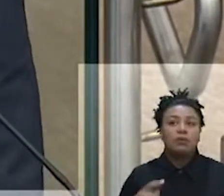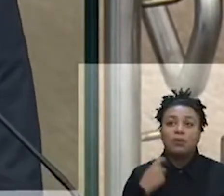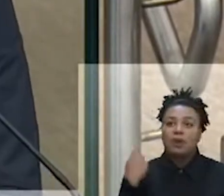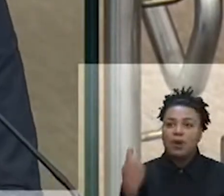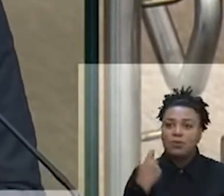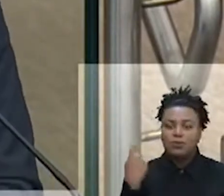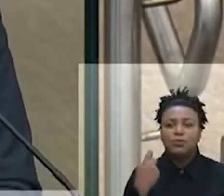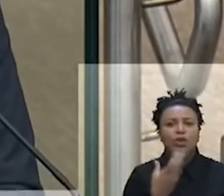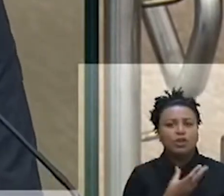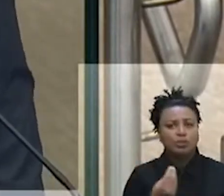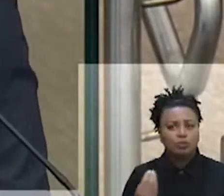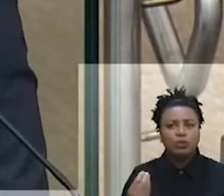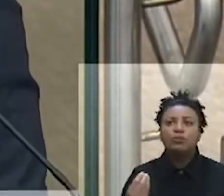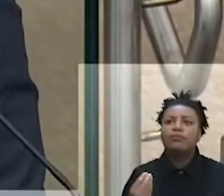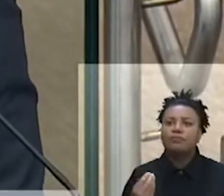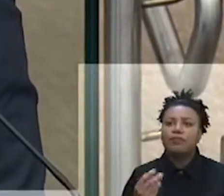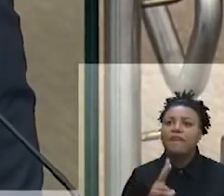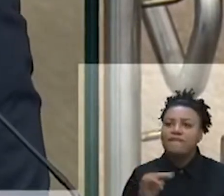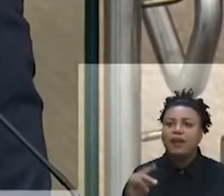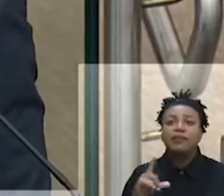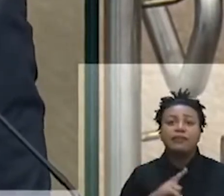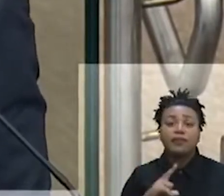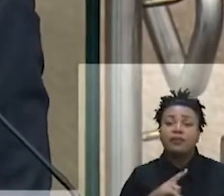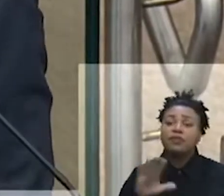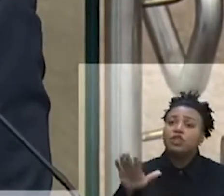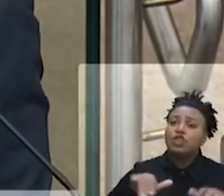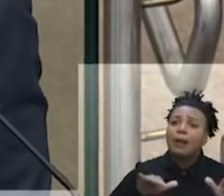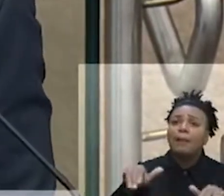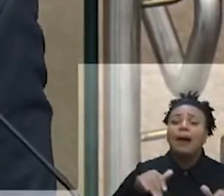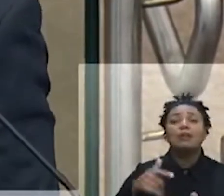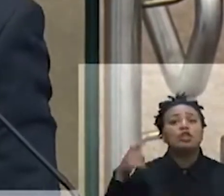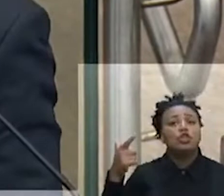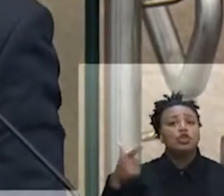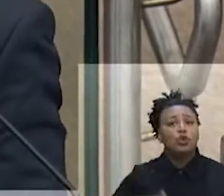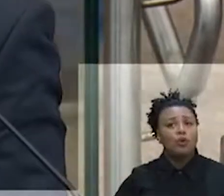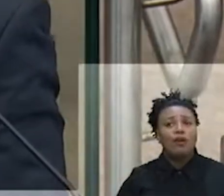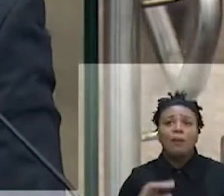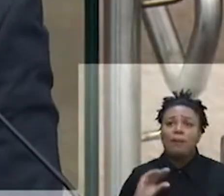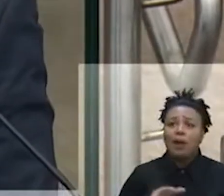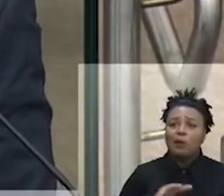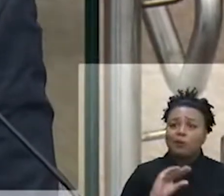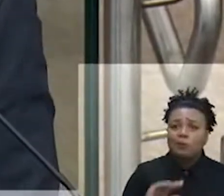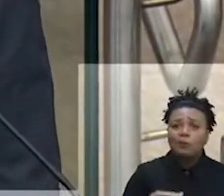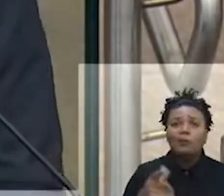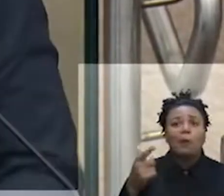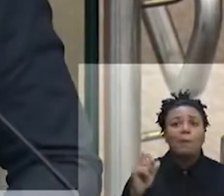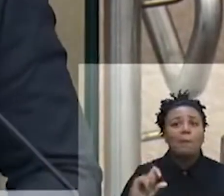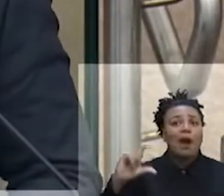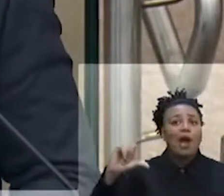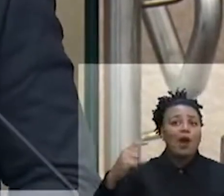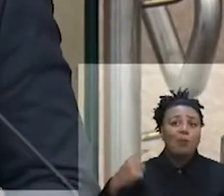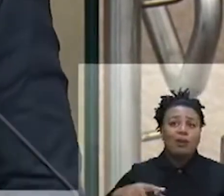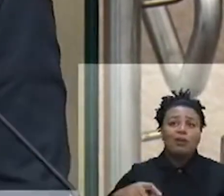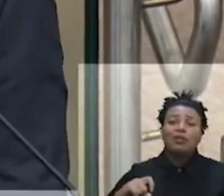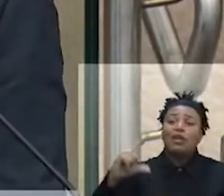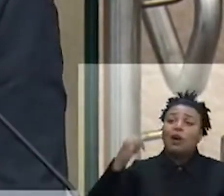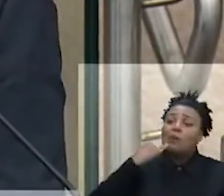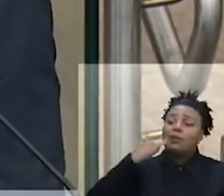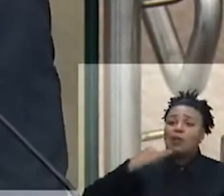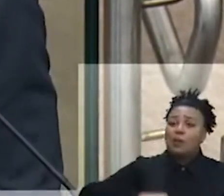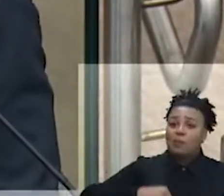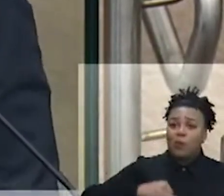gaúcha, que muito em breve vai ter que ser chamada novamente a dar uma contribuição maior, porque vai ter que aumentar